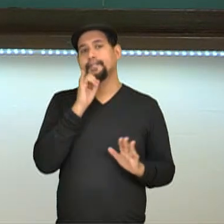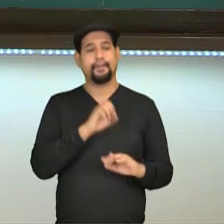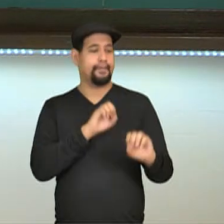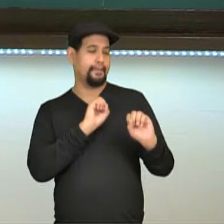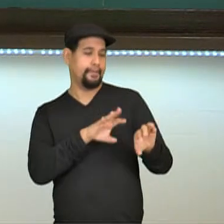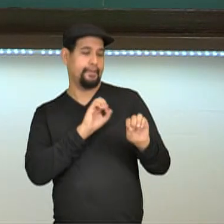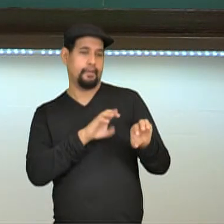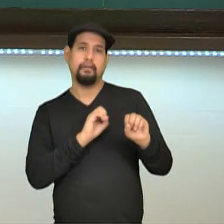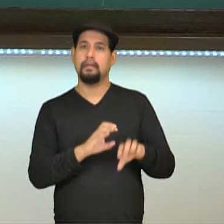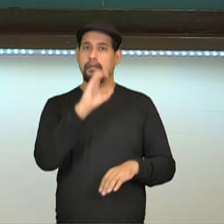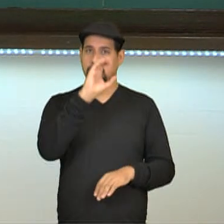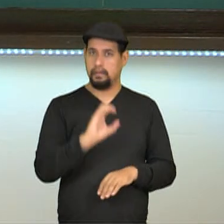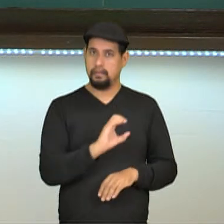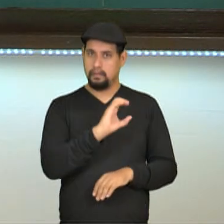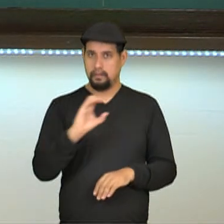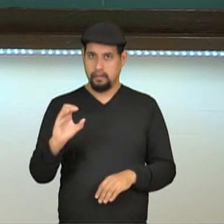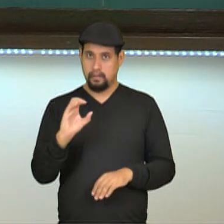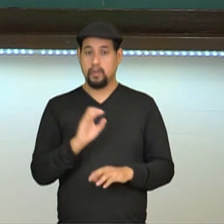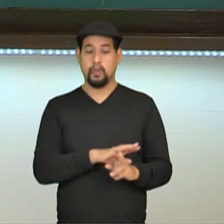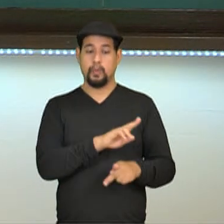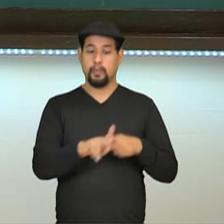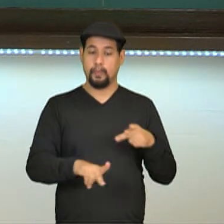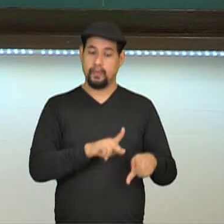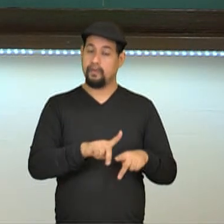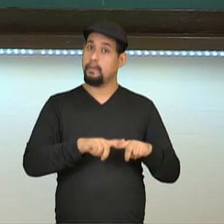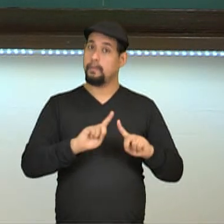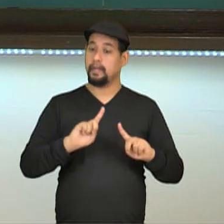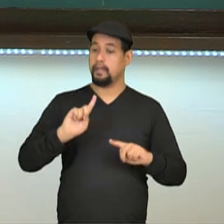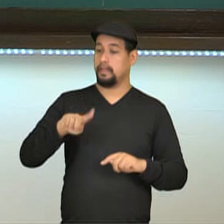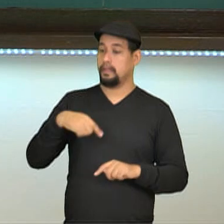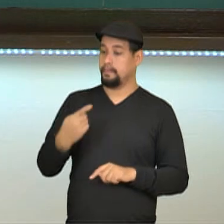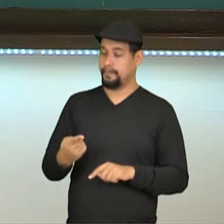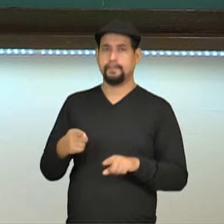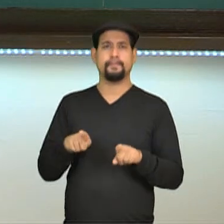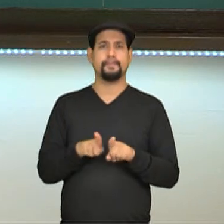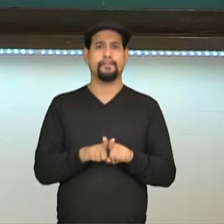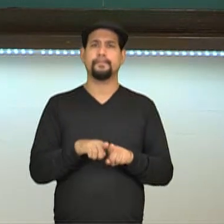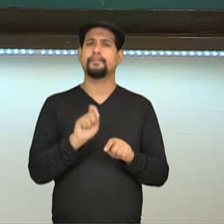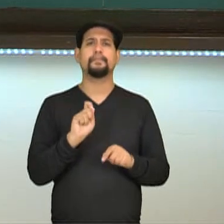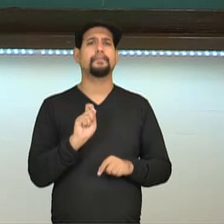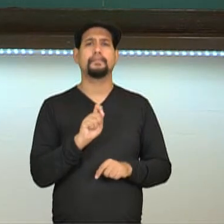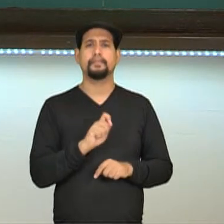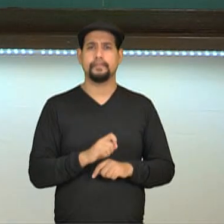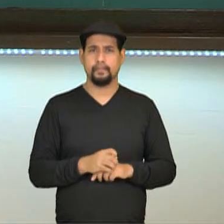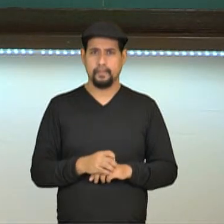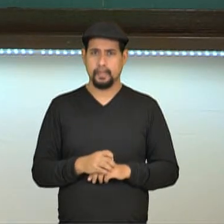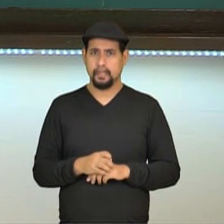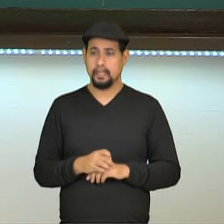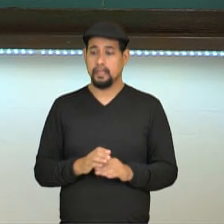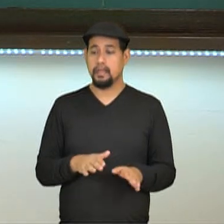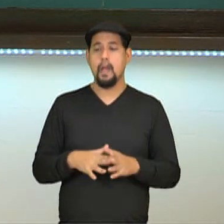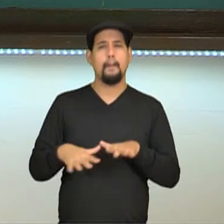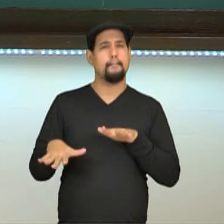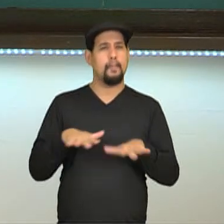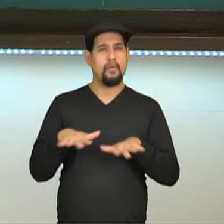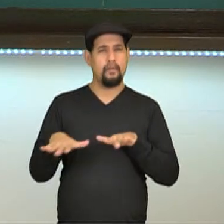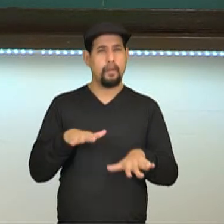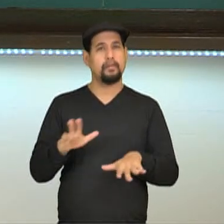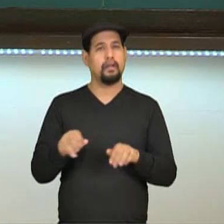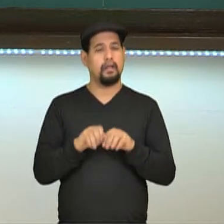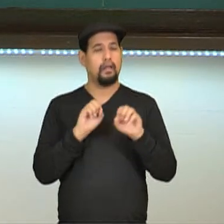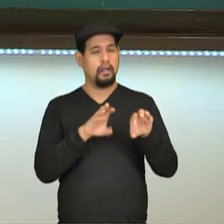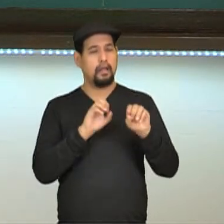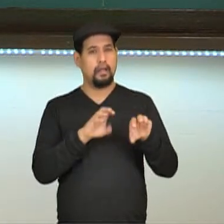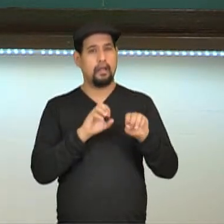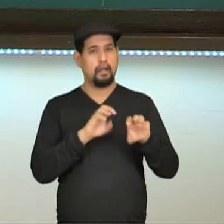catequizar os índios, catequizar os nativos, mas também, posteriormente, foi a partir desse movimento que a educação